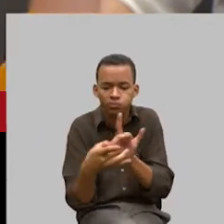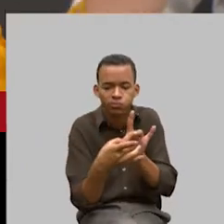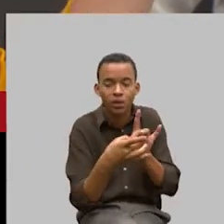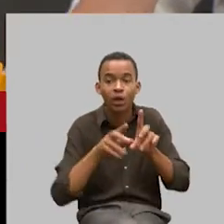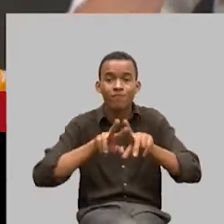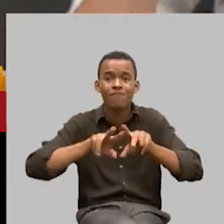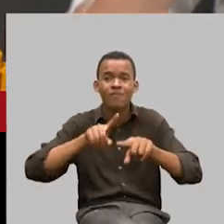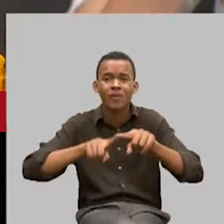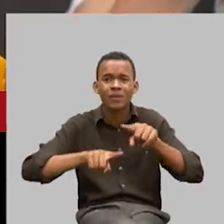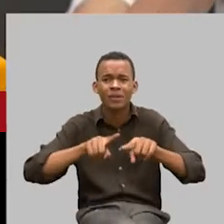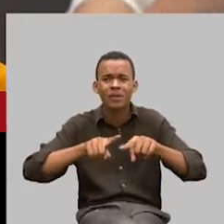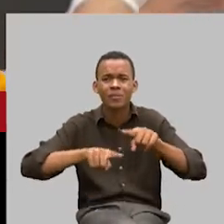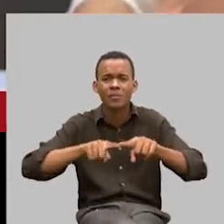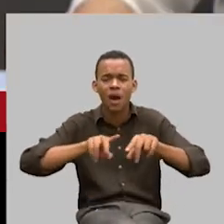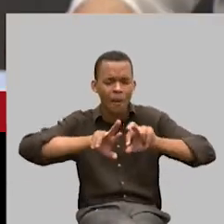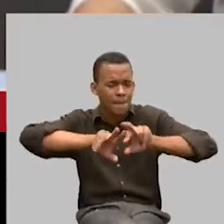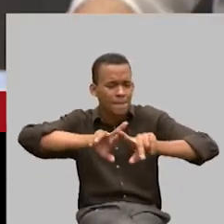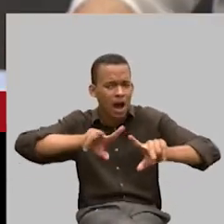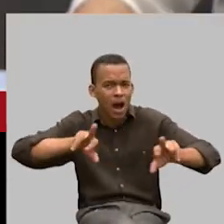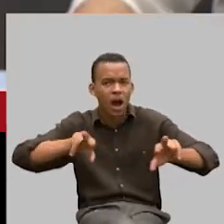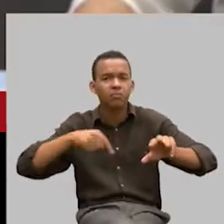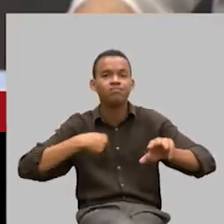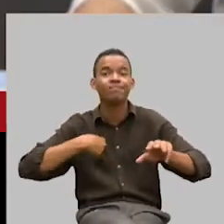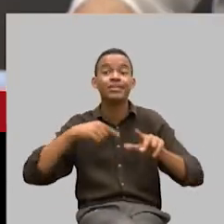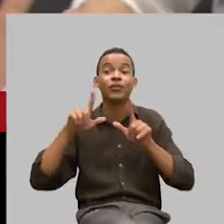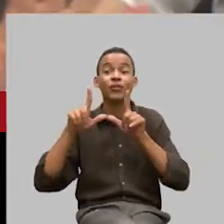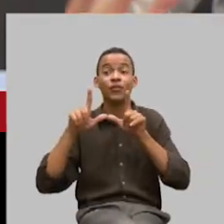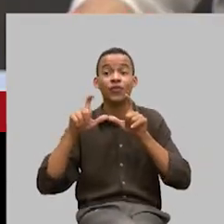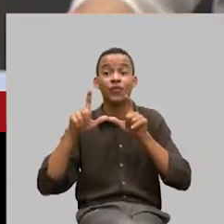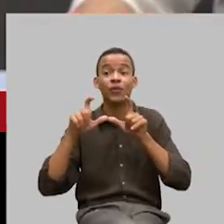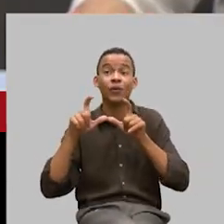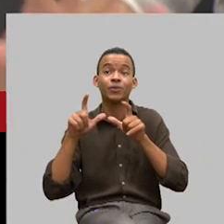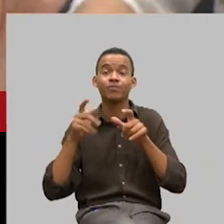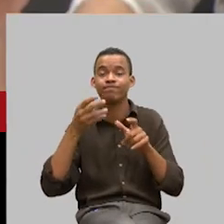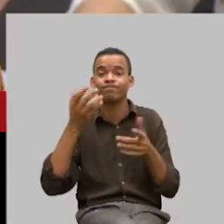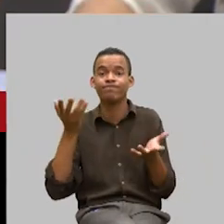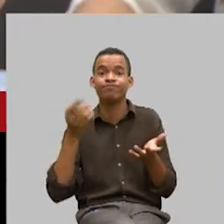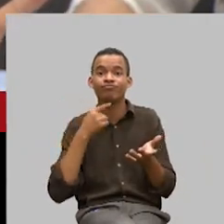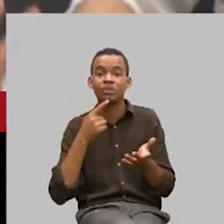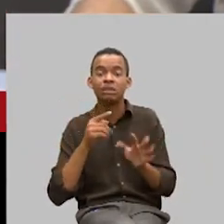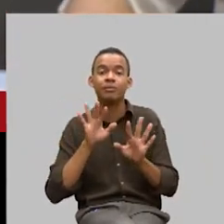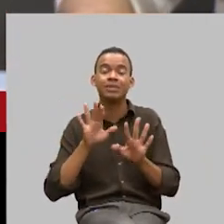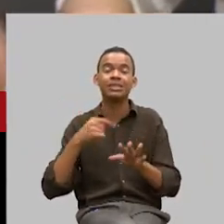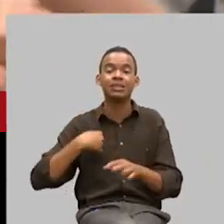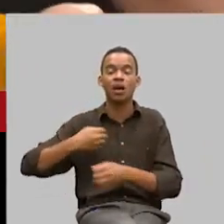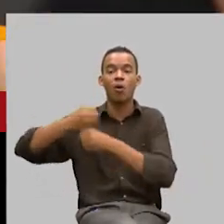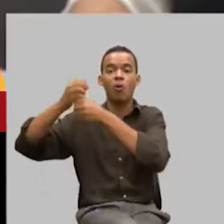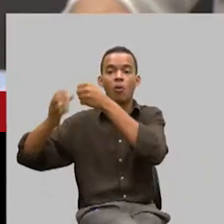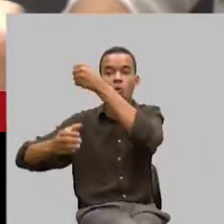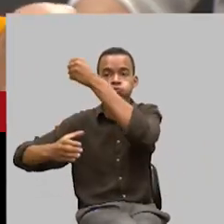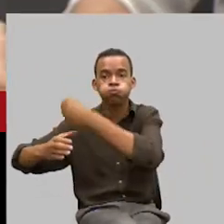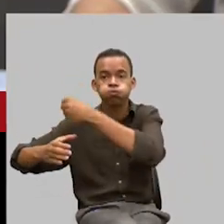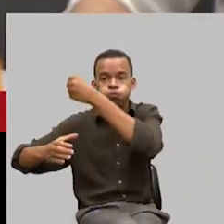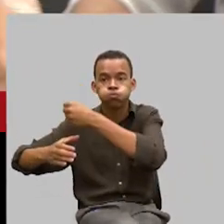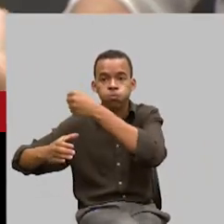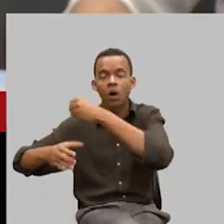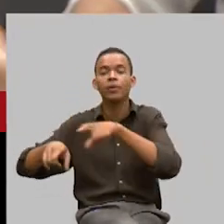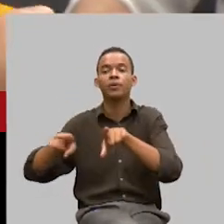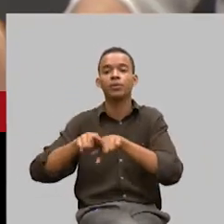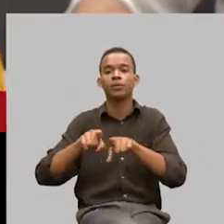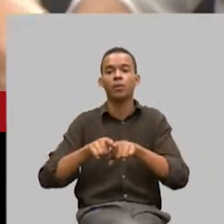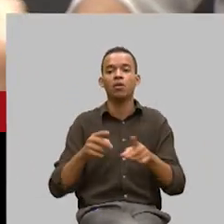ia até colocar uma foto pra gente ter uma noção mas tinha do Pilão ao Carro de Boi ao ferro ao ferro aquele